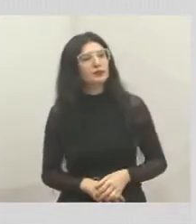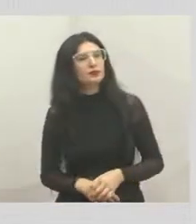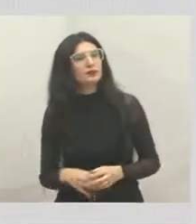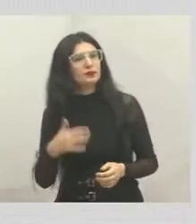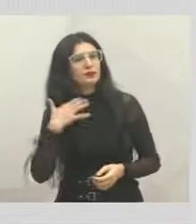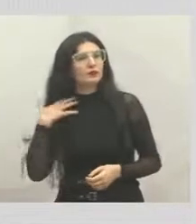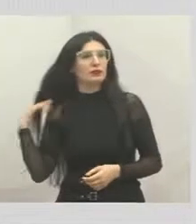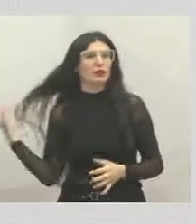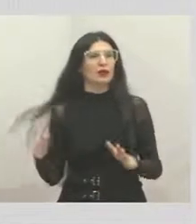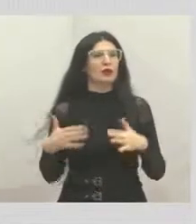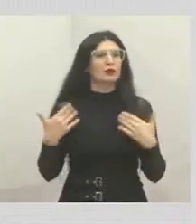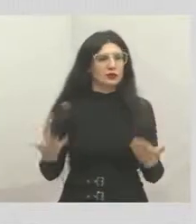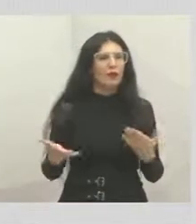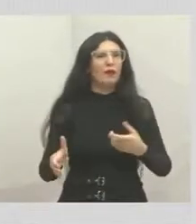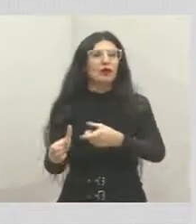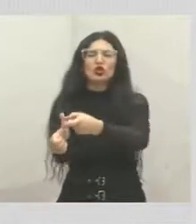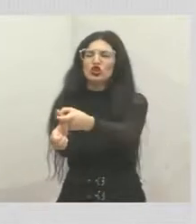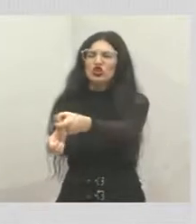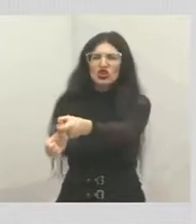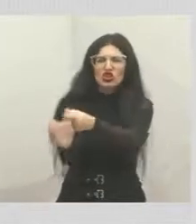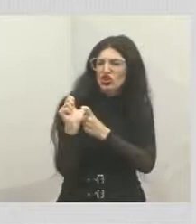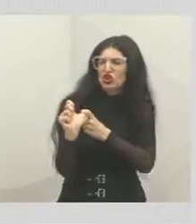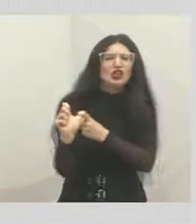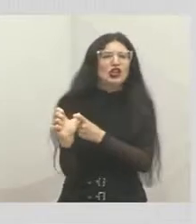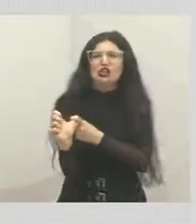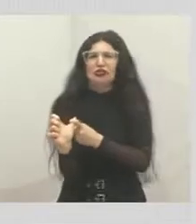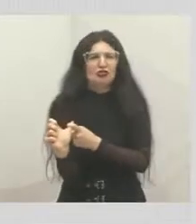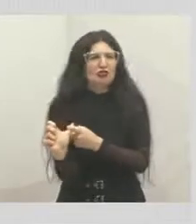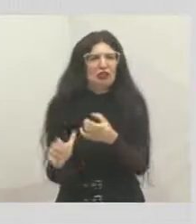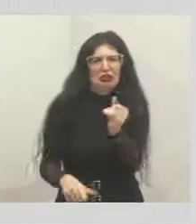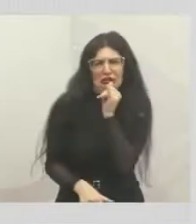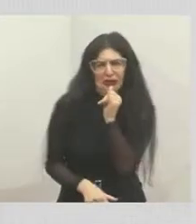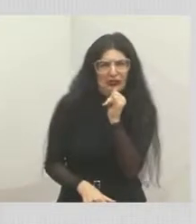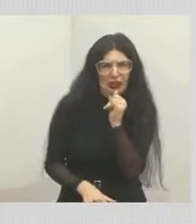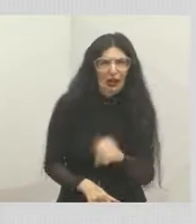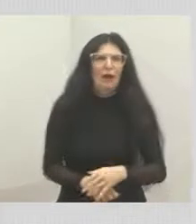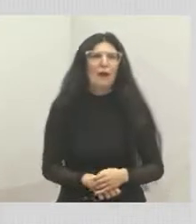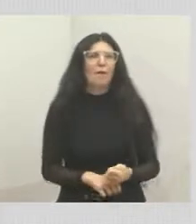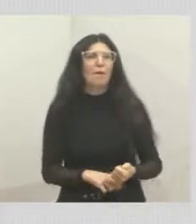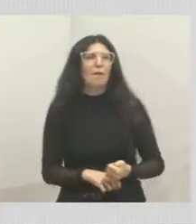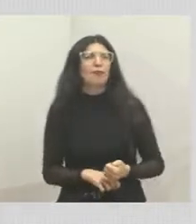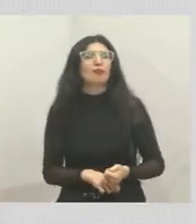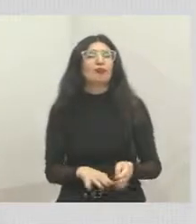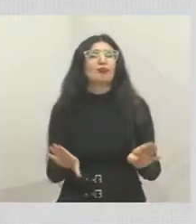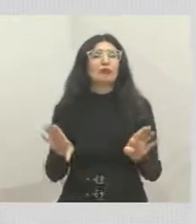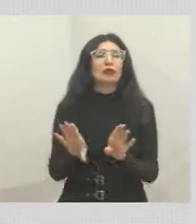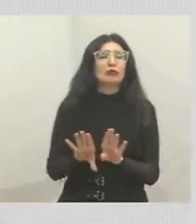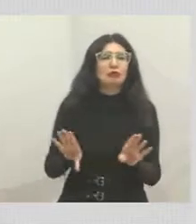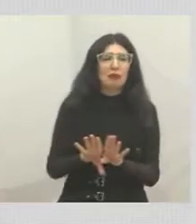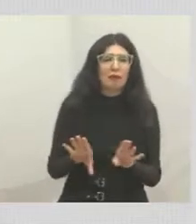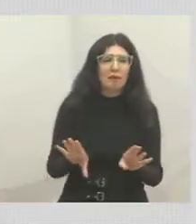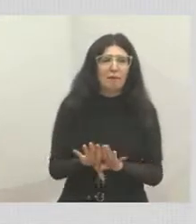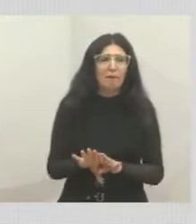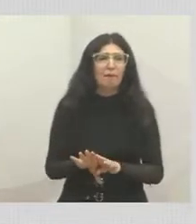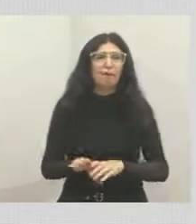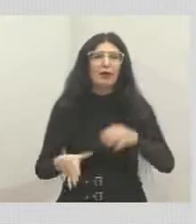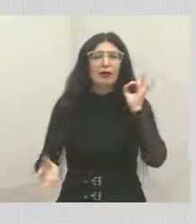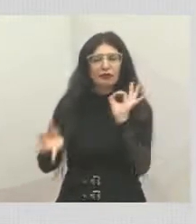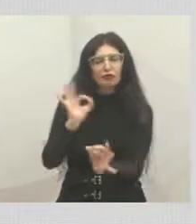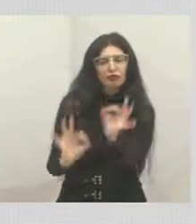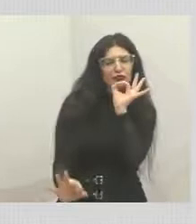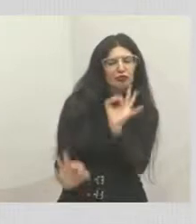Encargos especiais, que são, podemos dizer que são serviços da dívida e os serviços precatórios, gastos